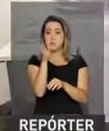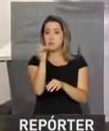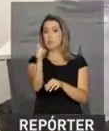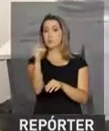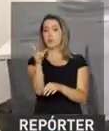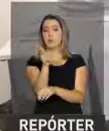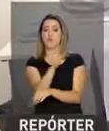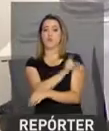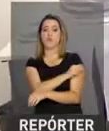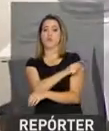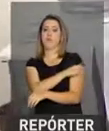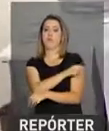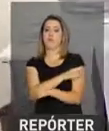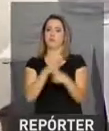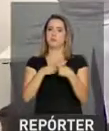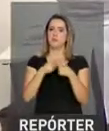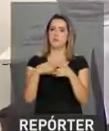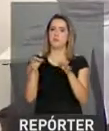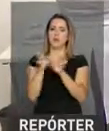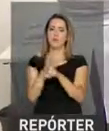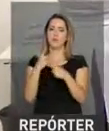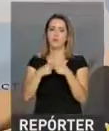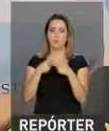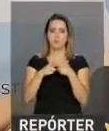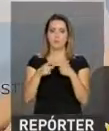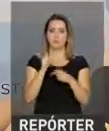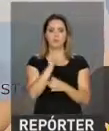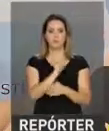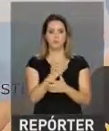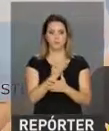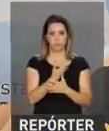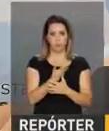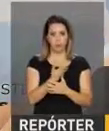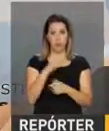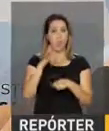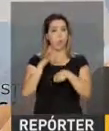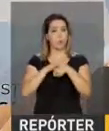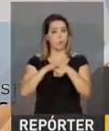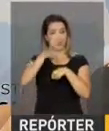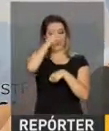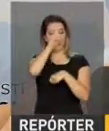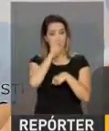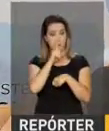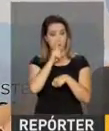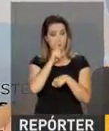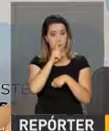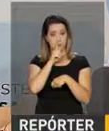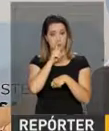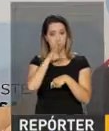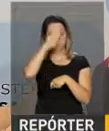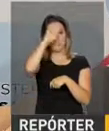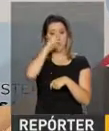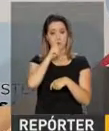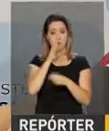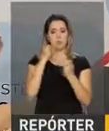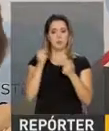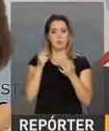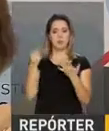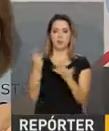fim do surto se dá pela característica da doença. A febre amarela é uma doença que se comporta em surtos que são cíclicos,